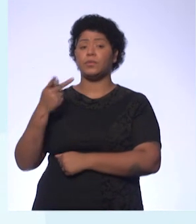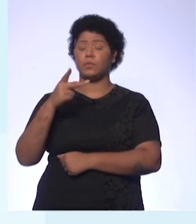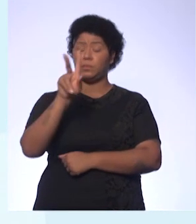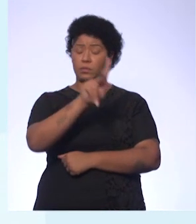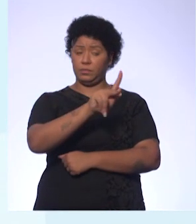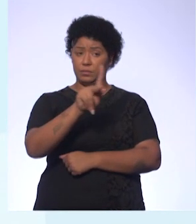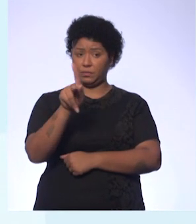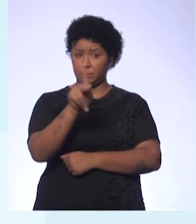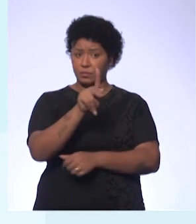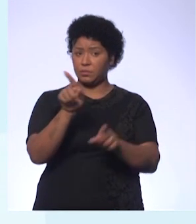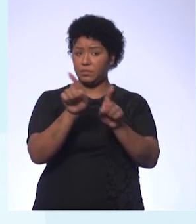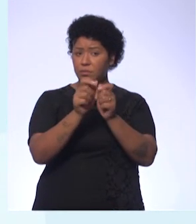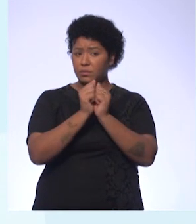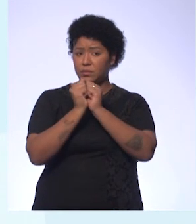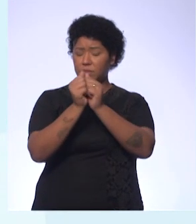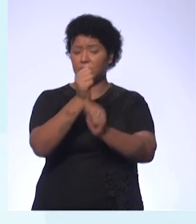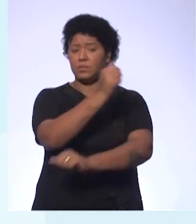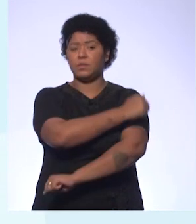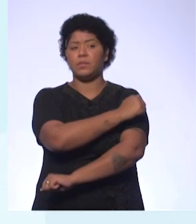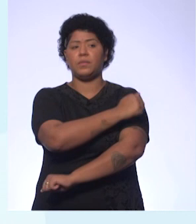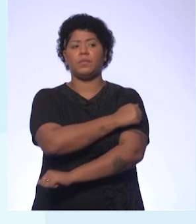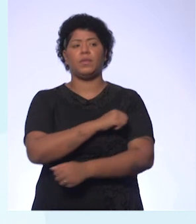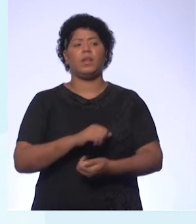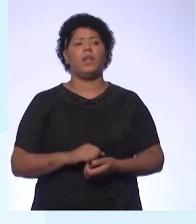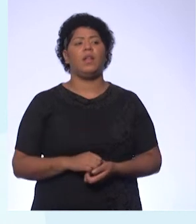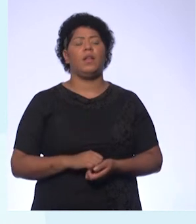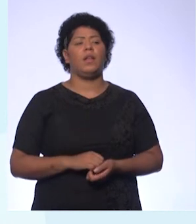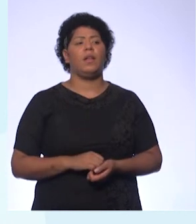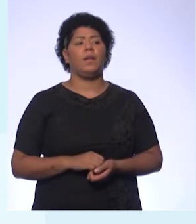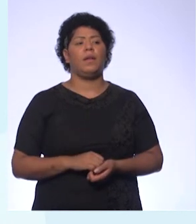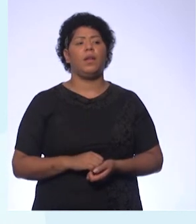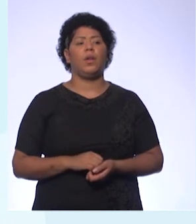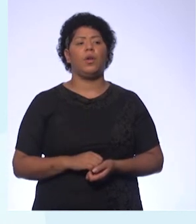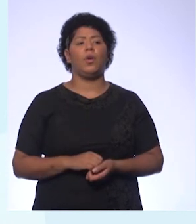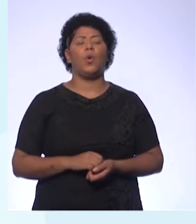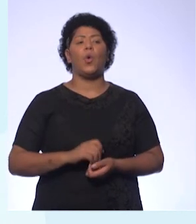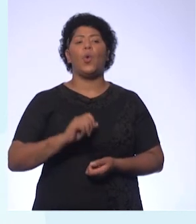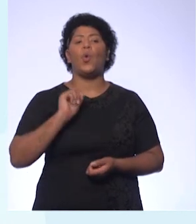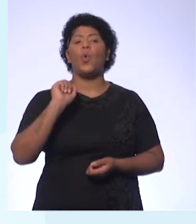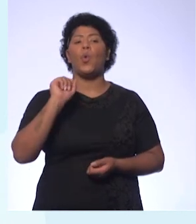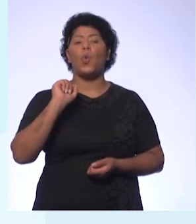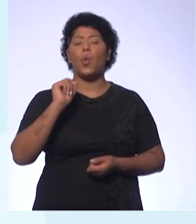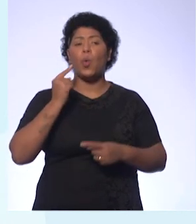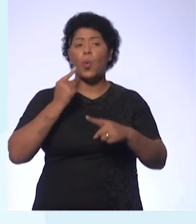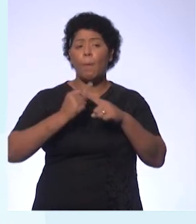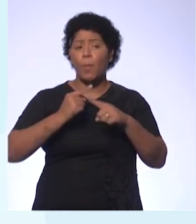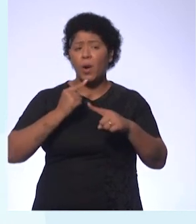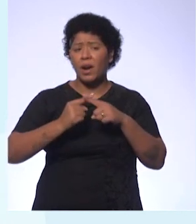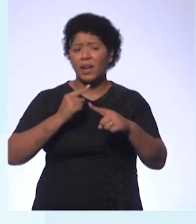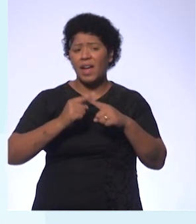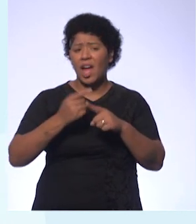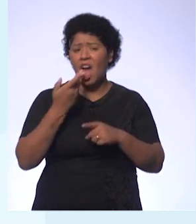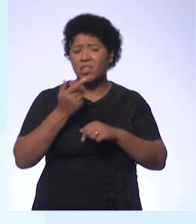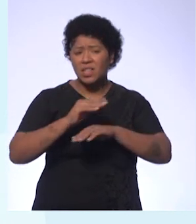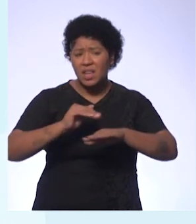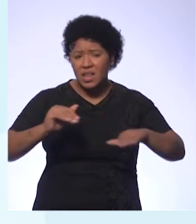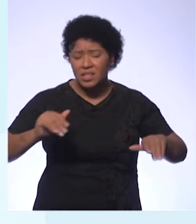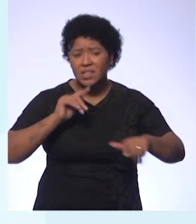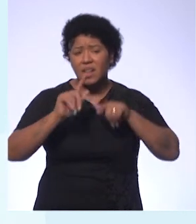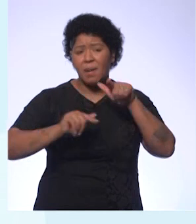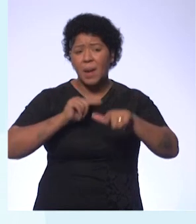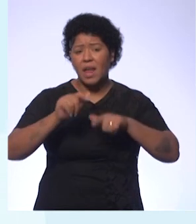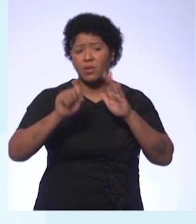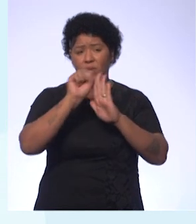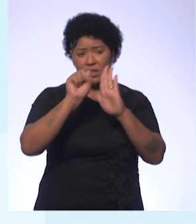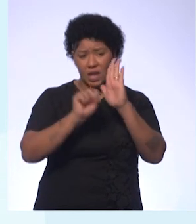alunos. Formule uma hipótese, né? As razões que levavam as crianças ao trabalho